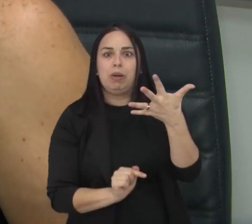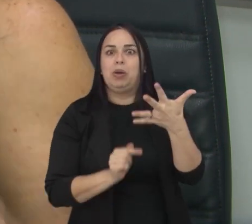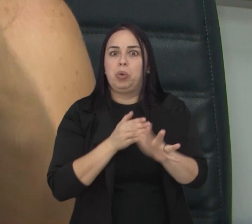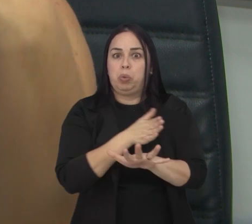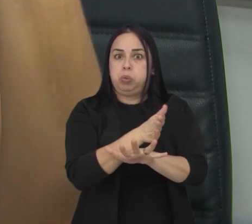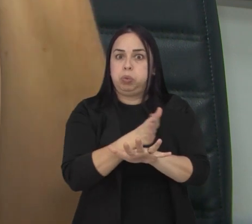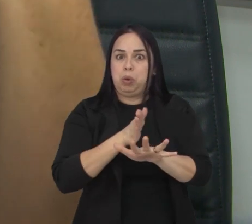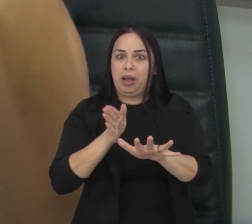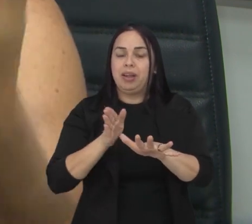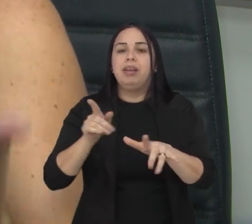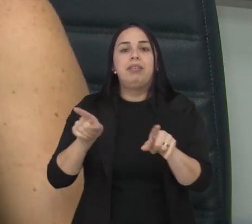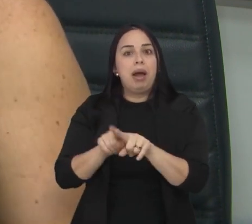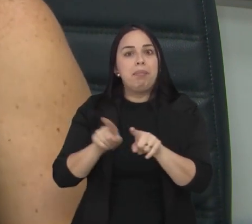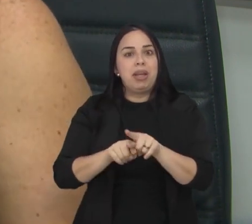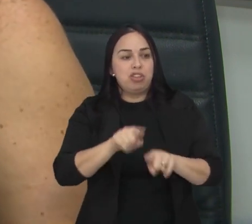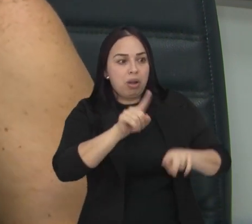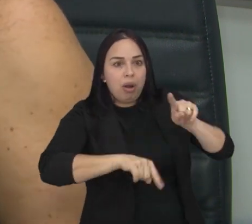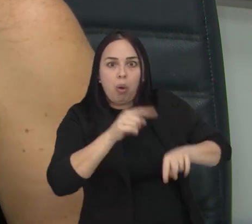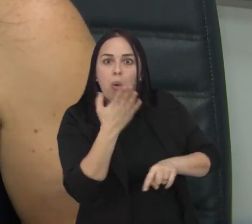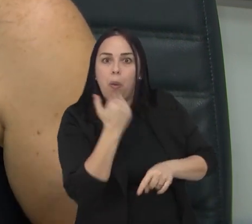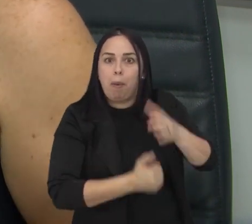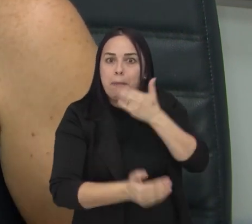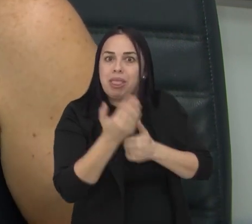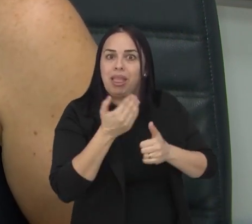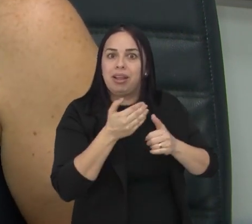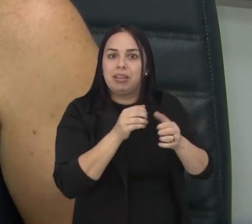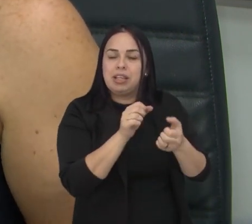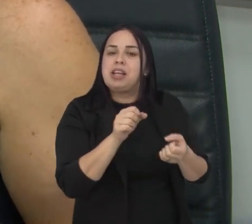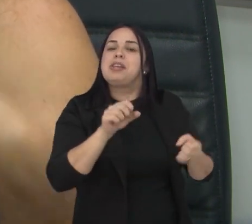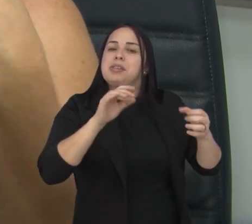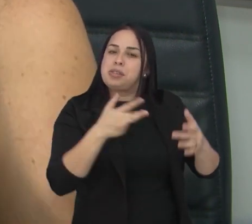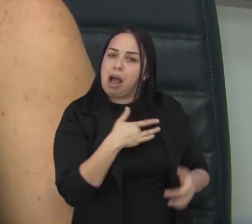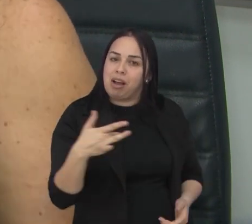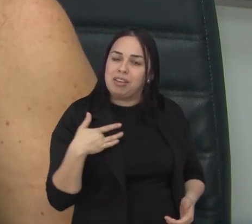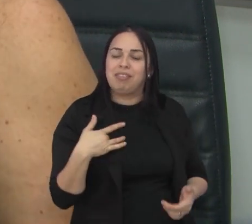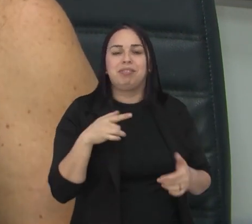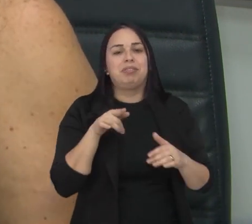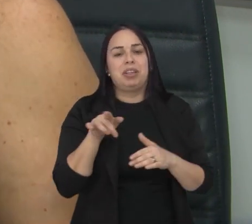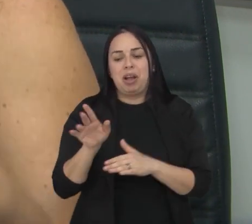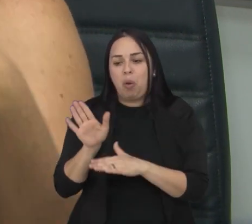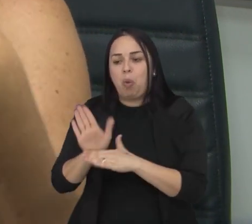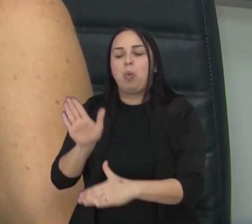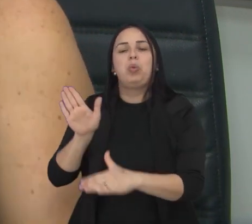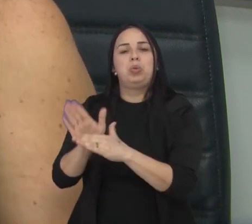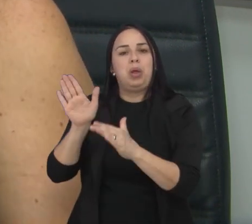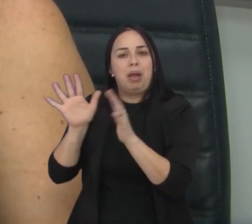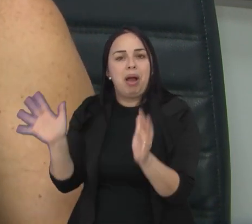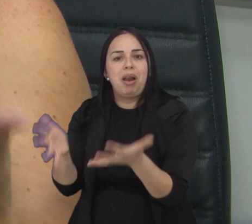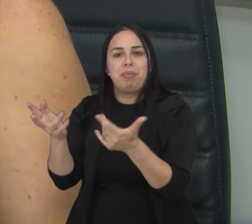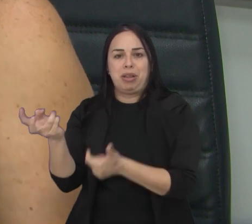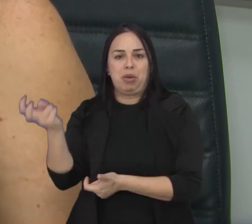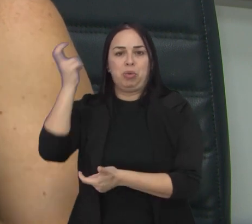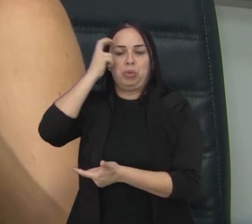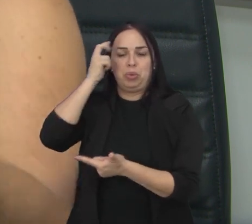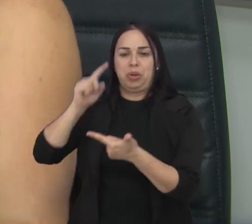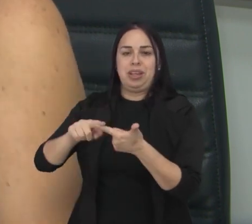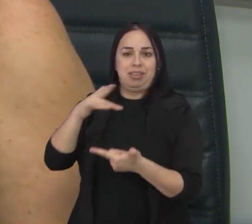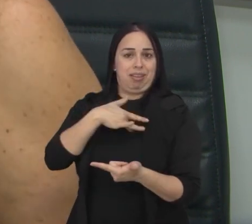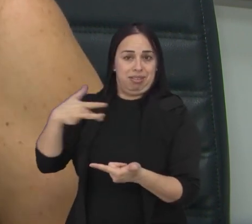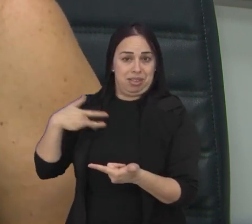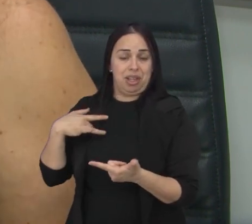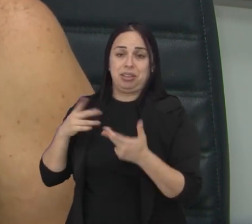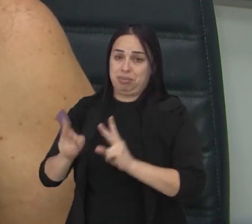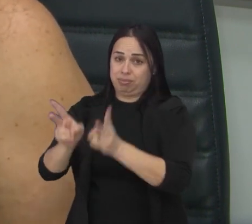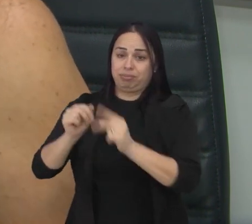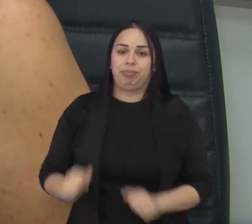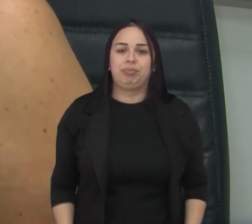muito diversificado, de produtos orgânicos. Então, o Parque Vicentina Aranha continua contribuindo para a cultura, para a artes e para a